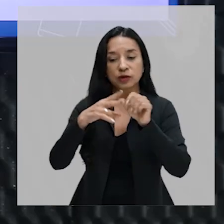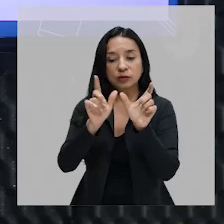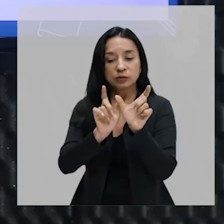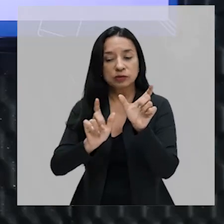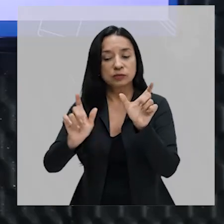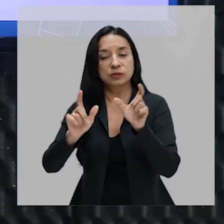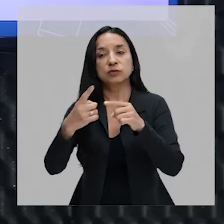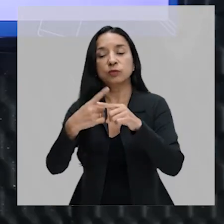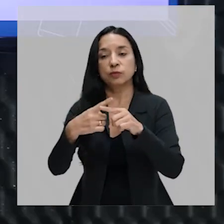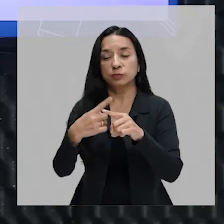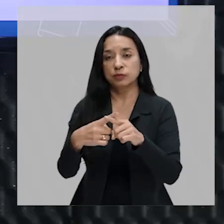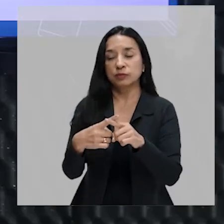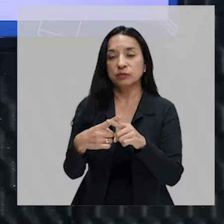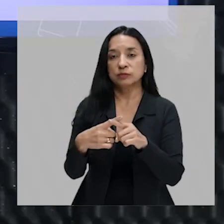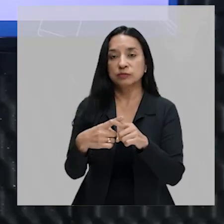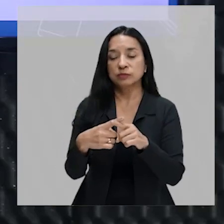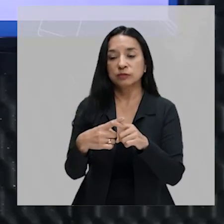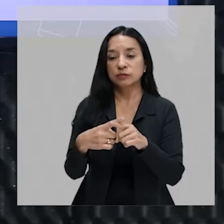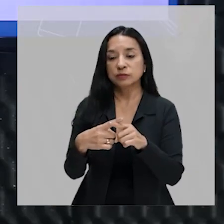Porque